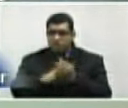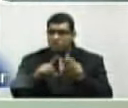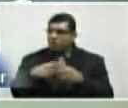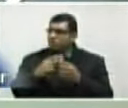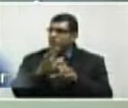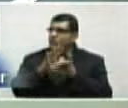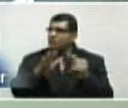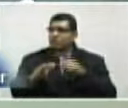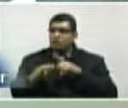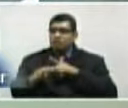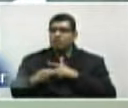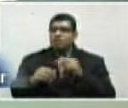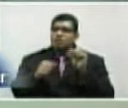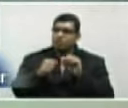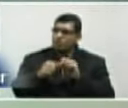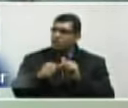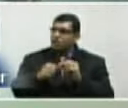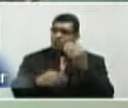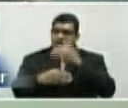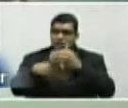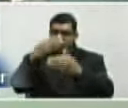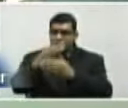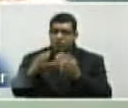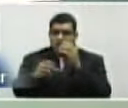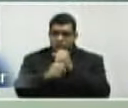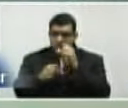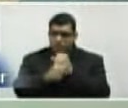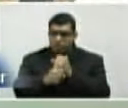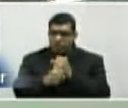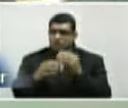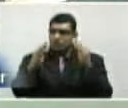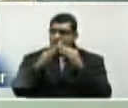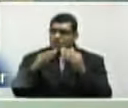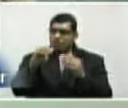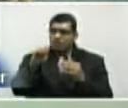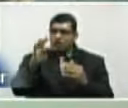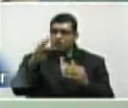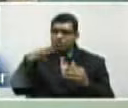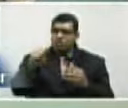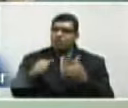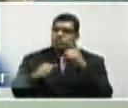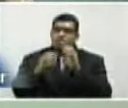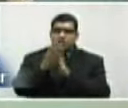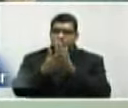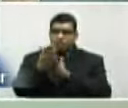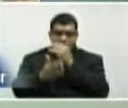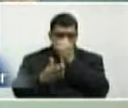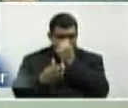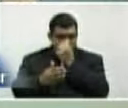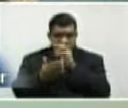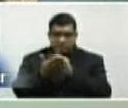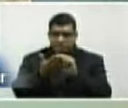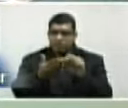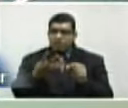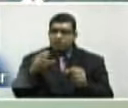a lei deveria prever a forma de prestação de contas da metade da FEAM, e o faz, artigo 41